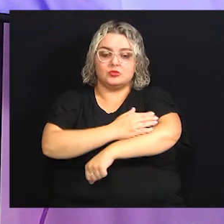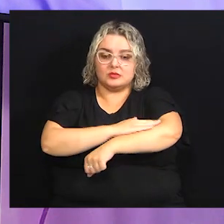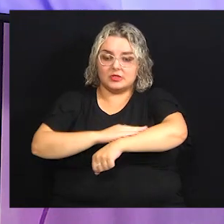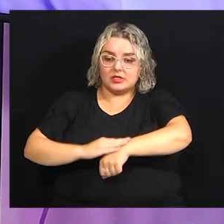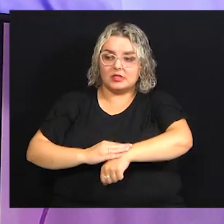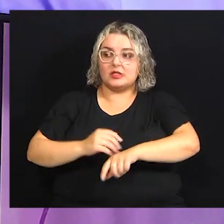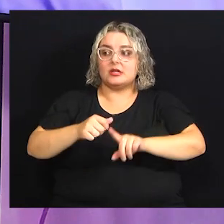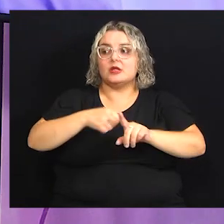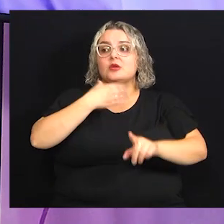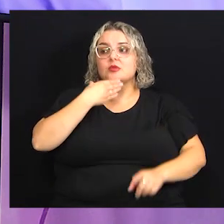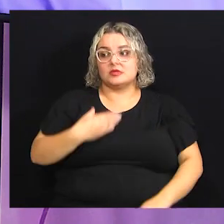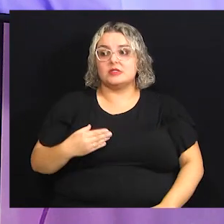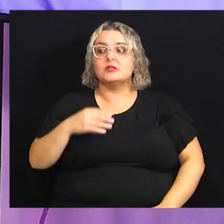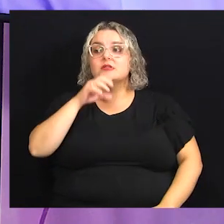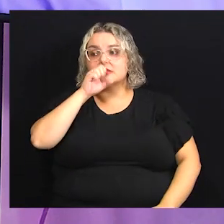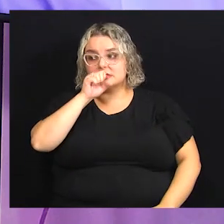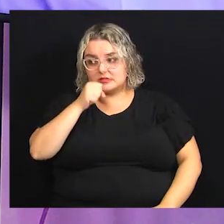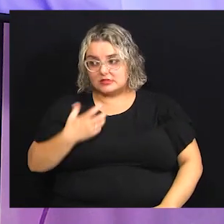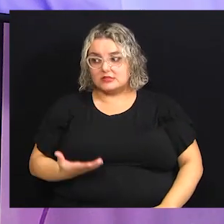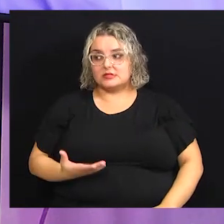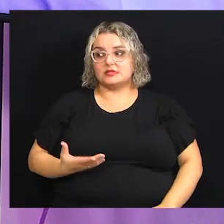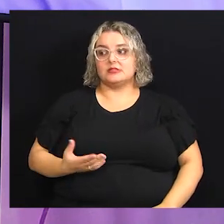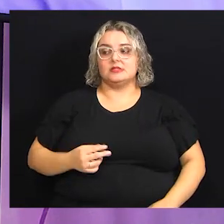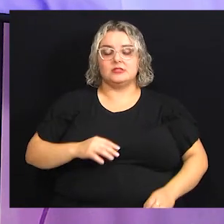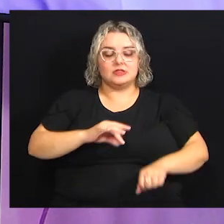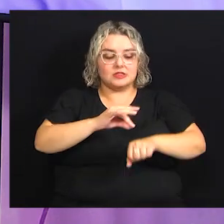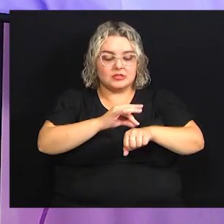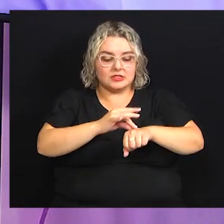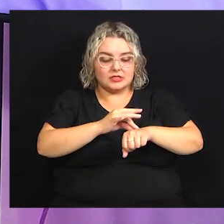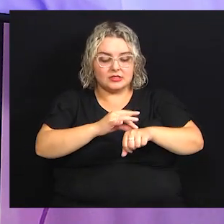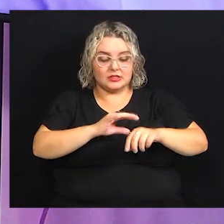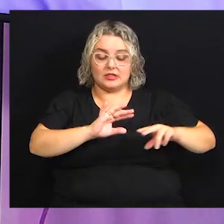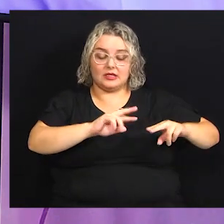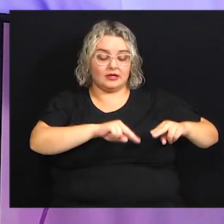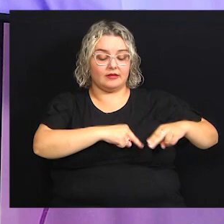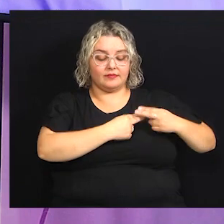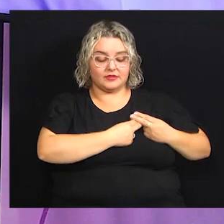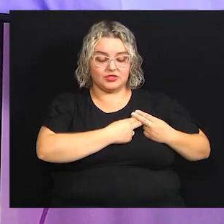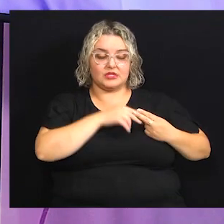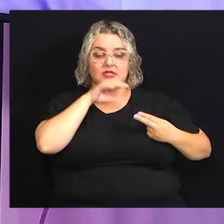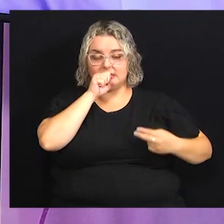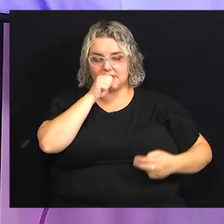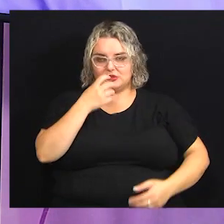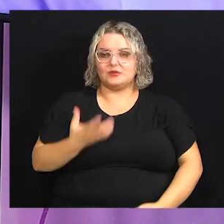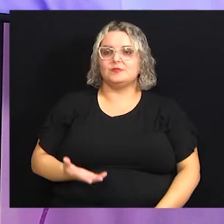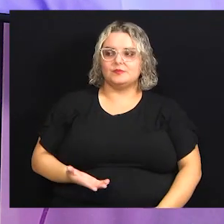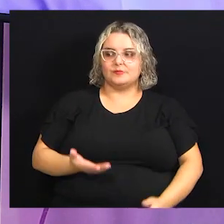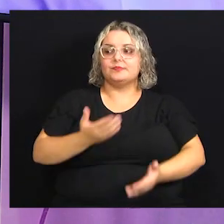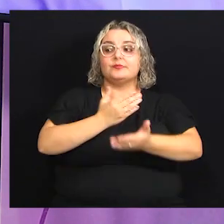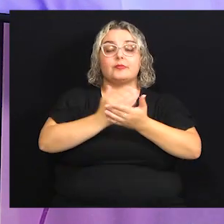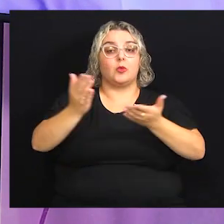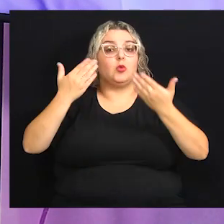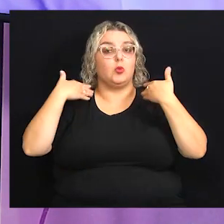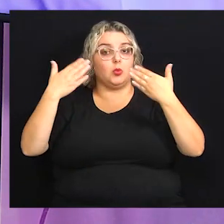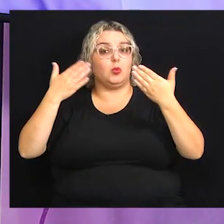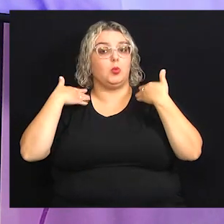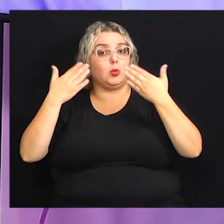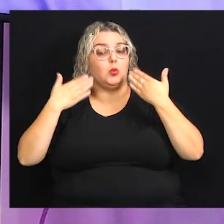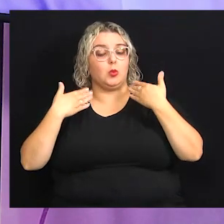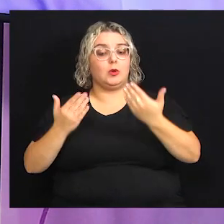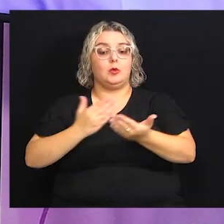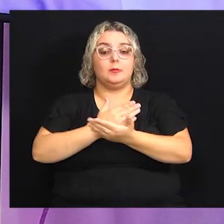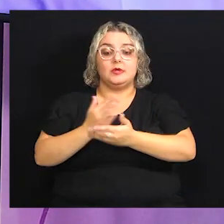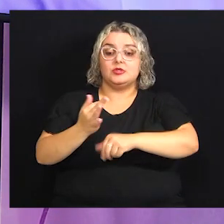de pele, que é o dezembro laranja, então é o dezembro que tem aquela fitinha laranja, justamente por ser o começo do